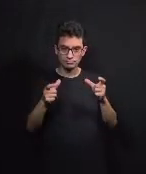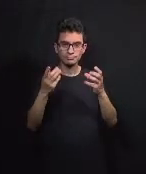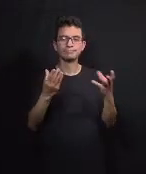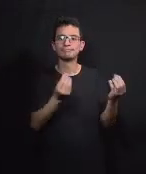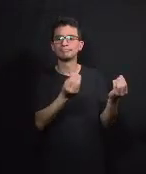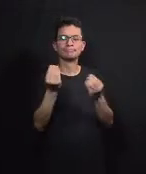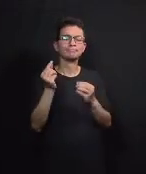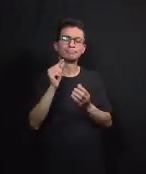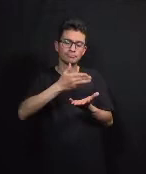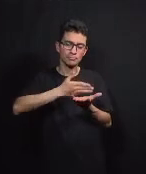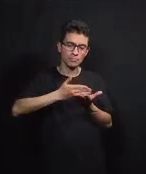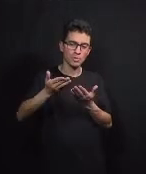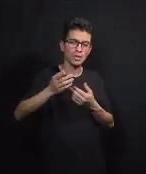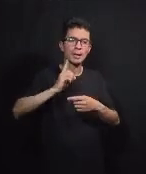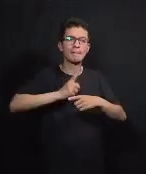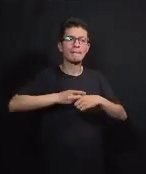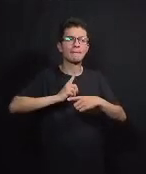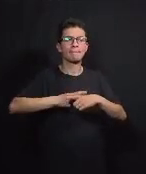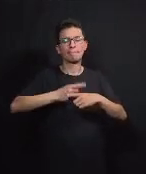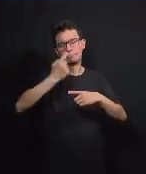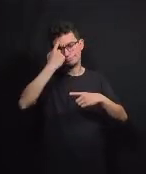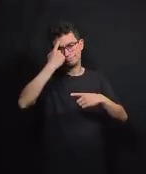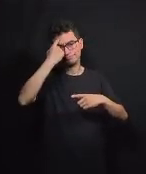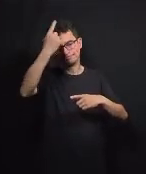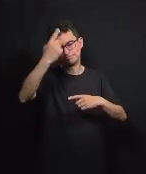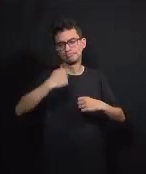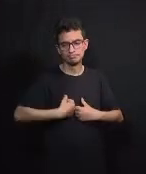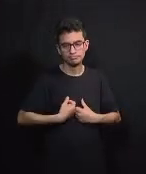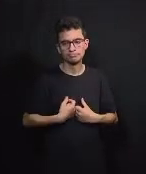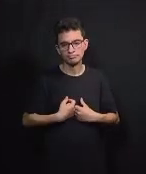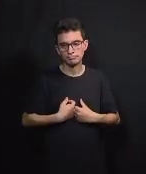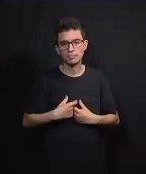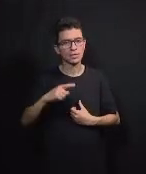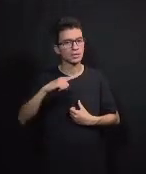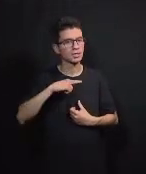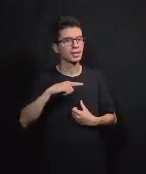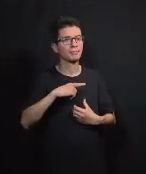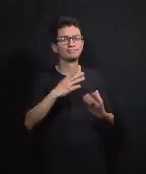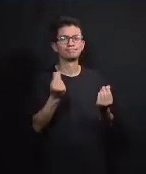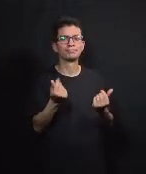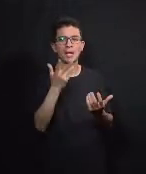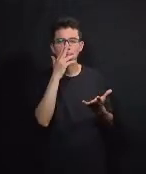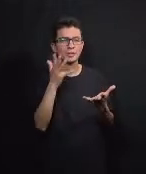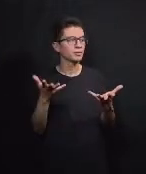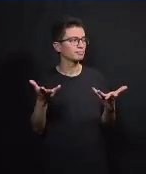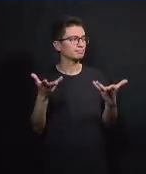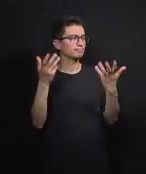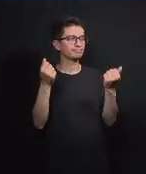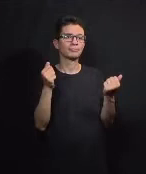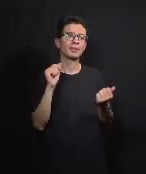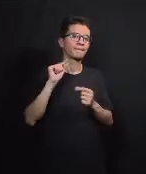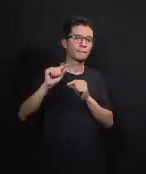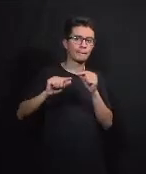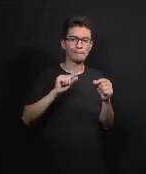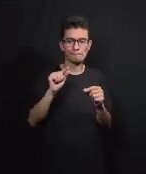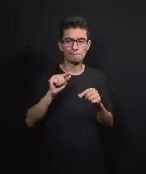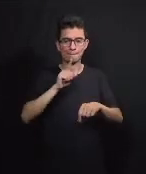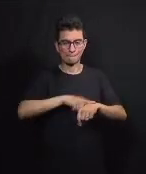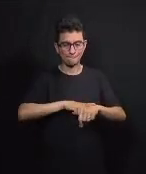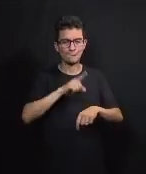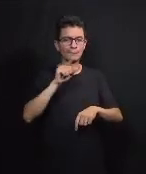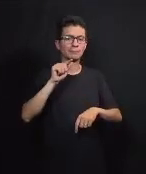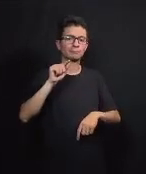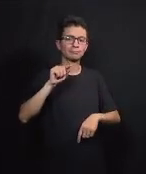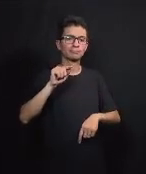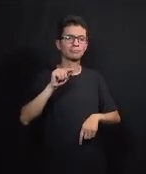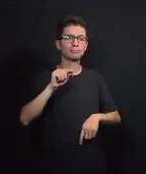de partida isso, porque havia uma certa sedução nessa ideia. Era um momento em